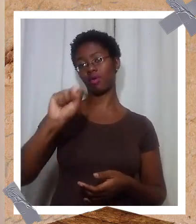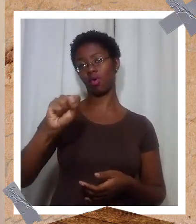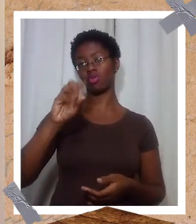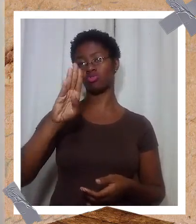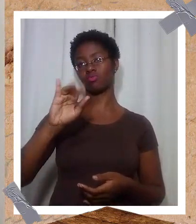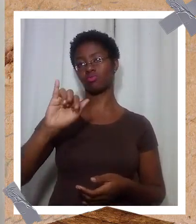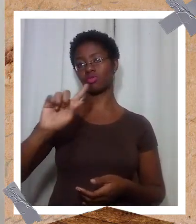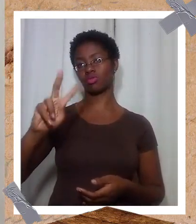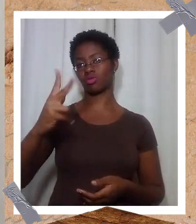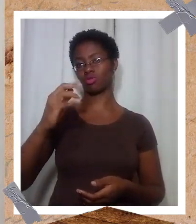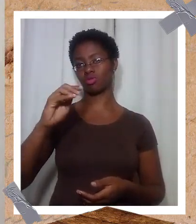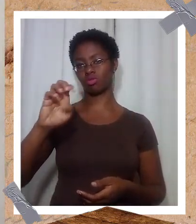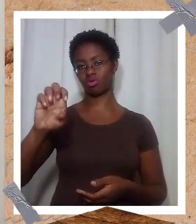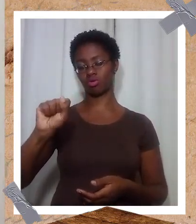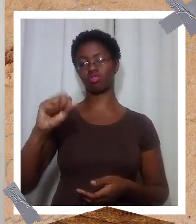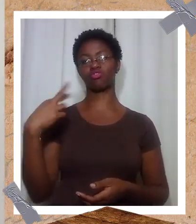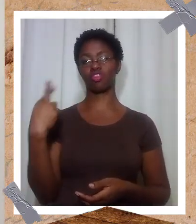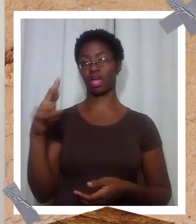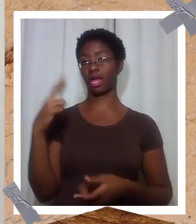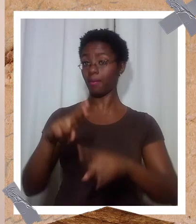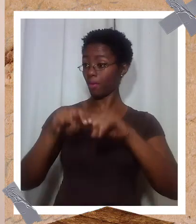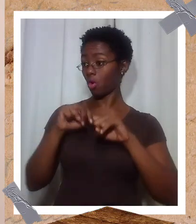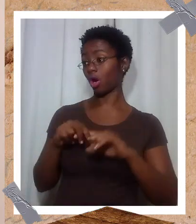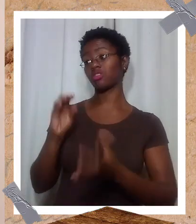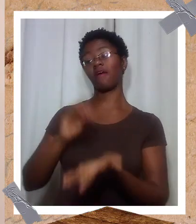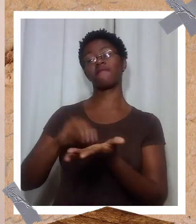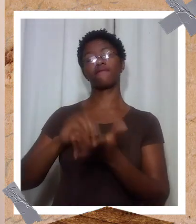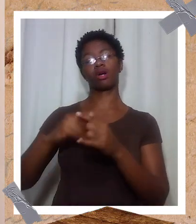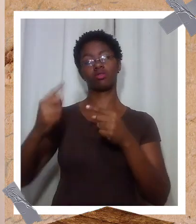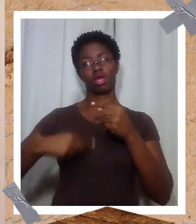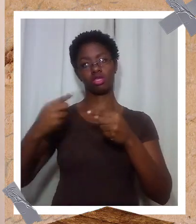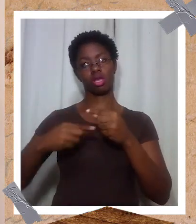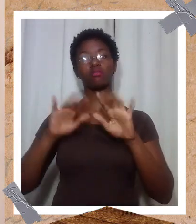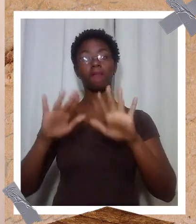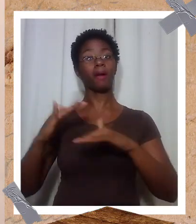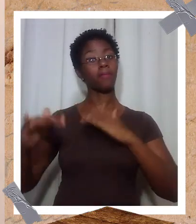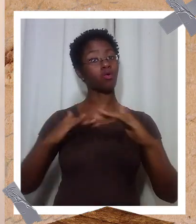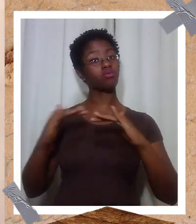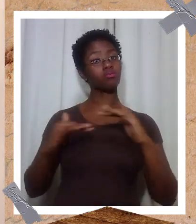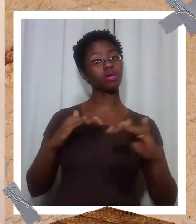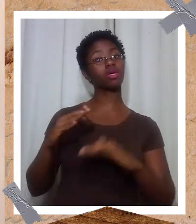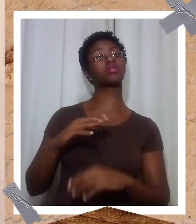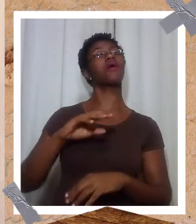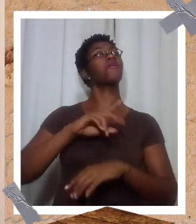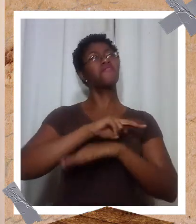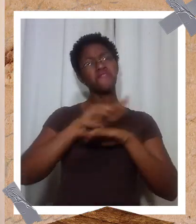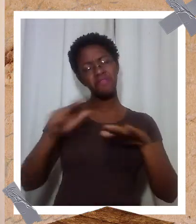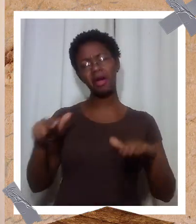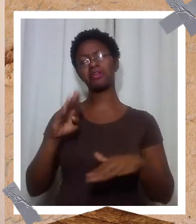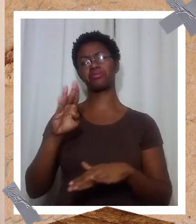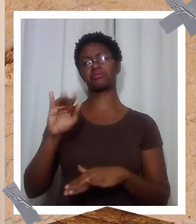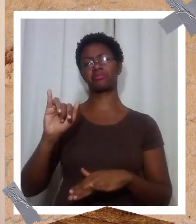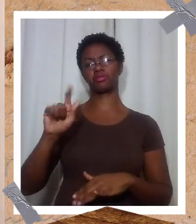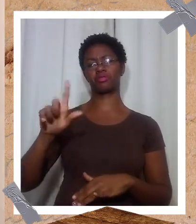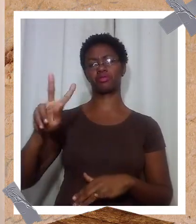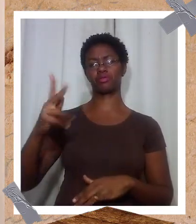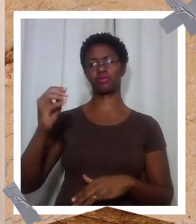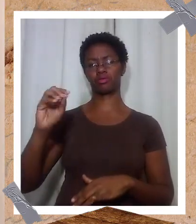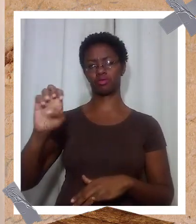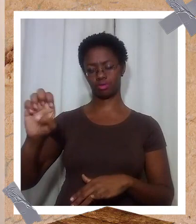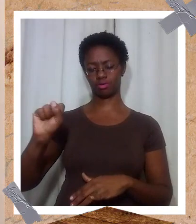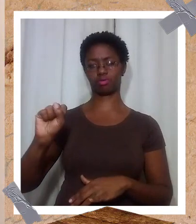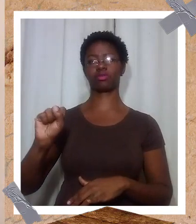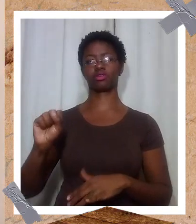não reciclar. O Brasil também movimenta bilhões de reais através da reciclagem. Então, é criar essa imagem